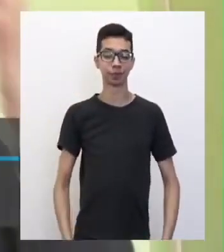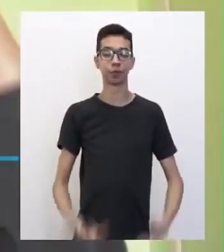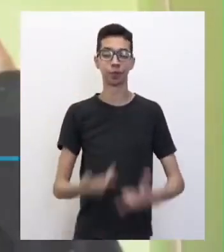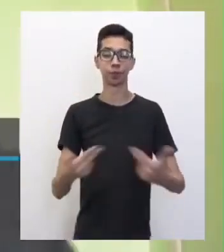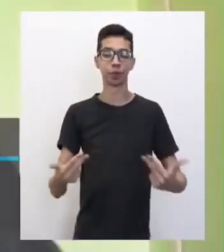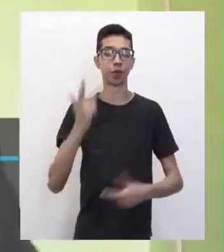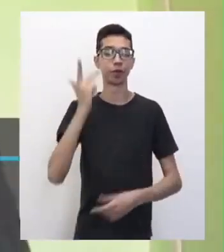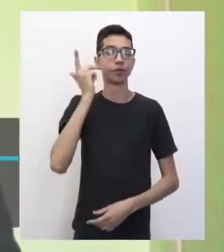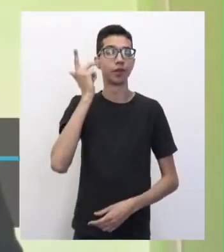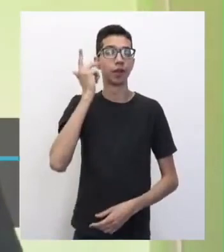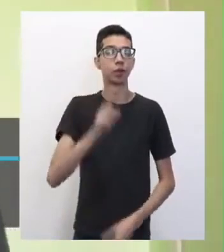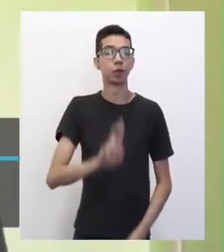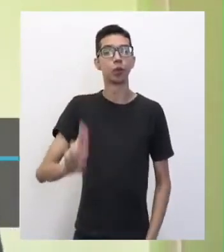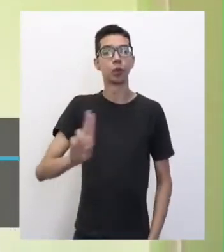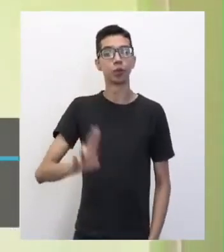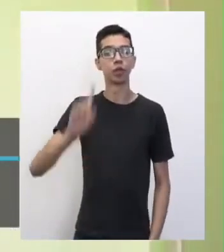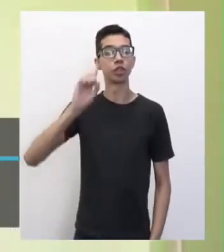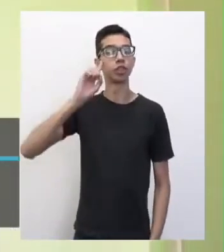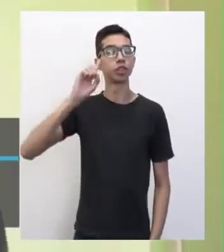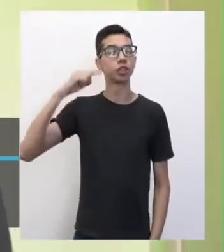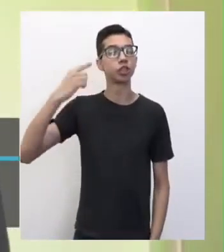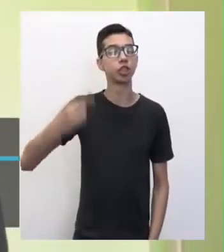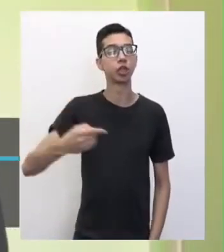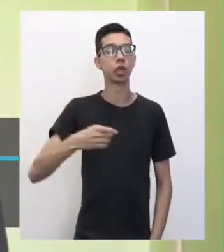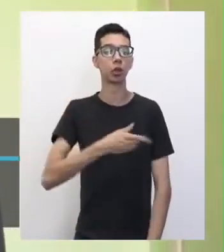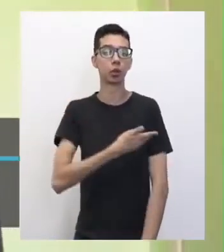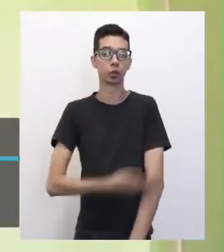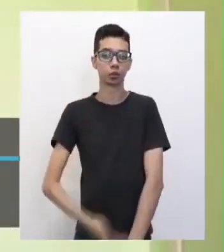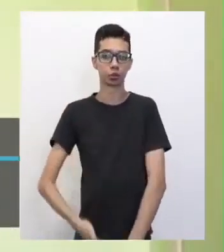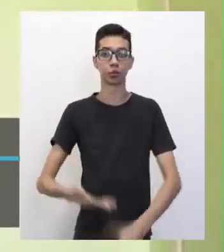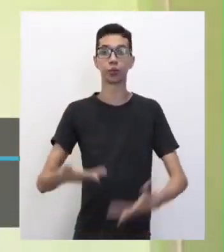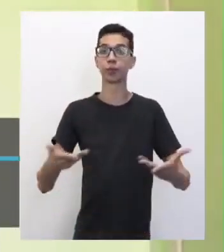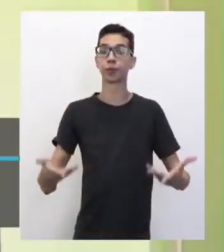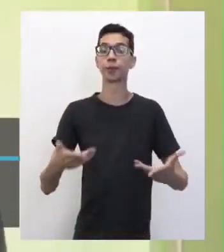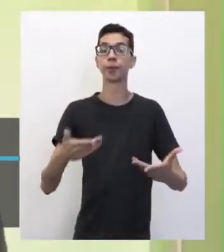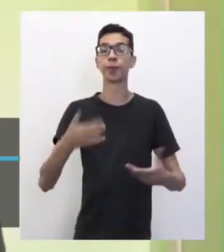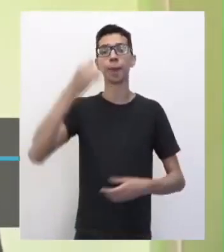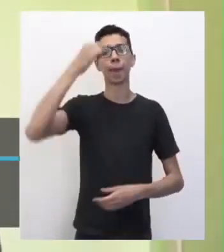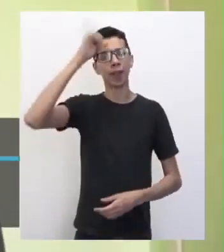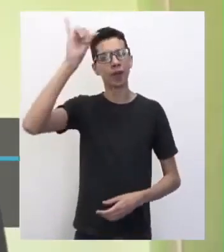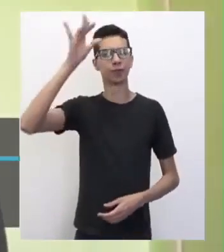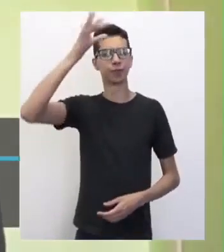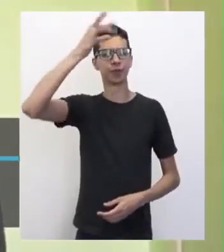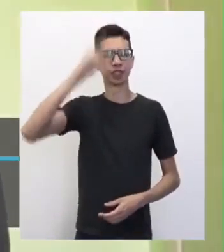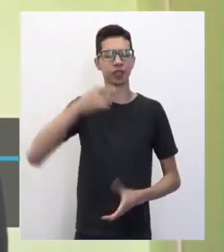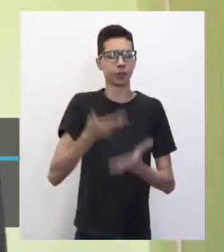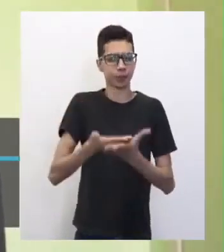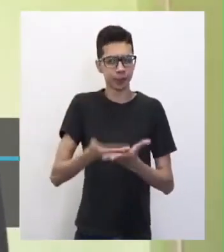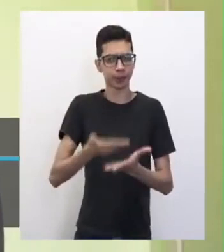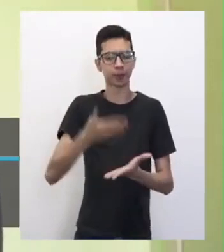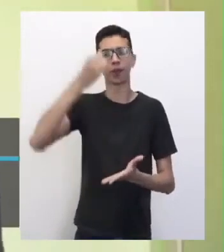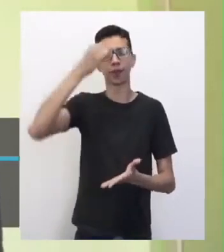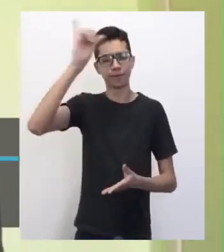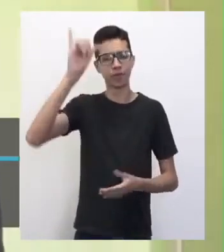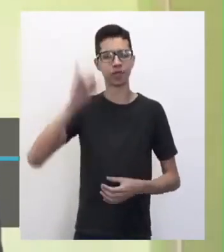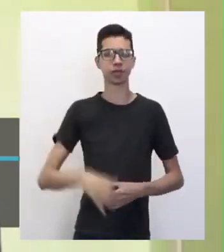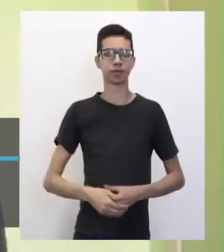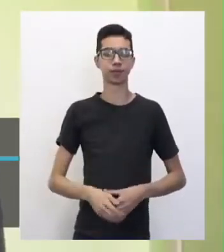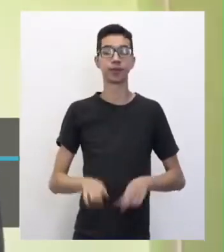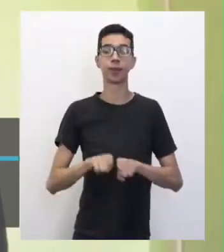natural, né, a gente utilizar. Evitem decorar sempre que vocês forem estudar, tá? Evitem decorar e